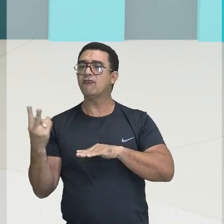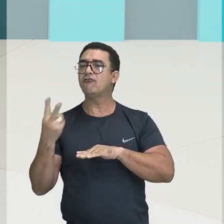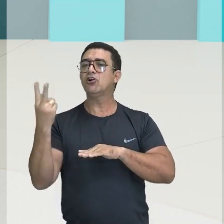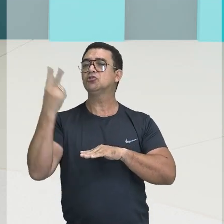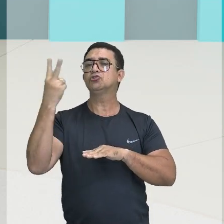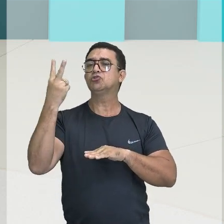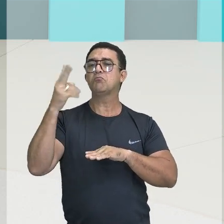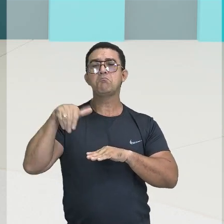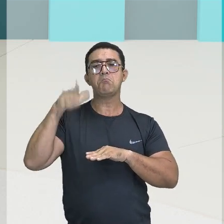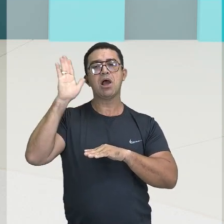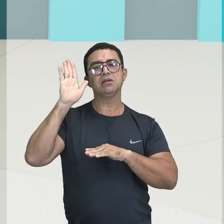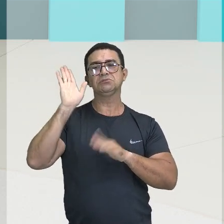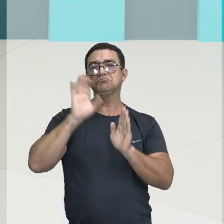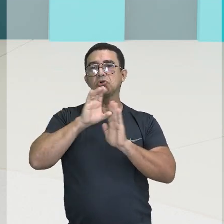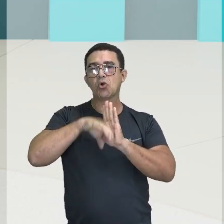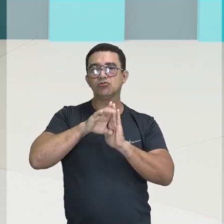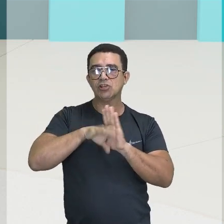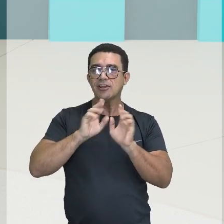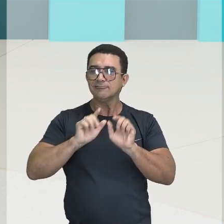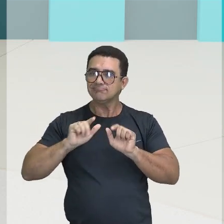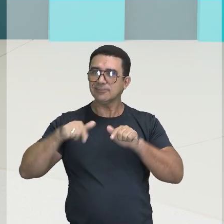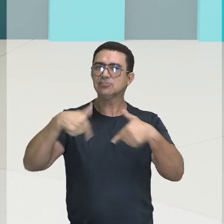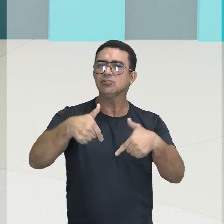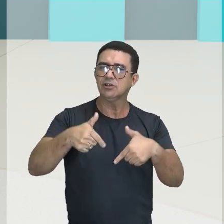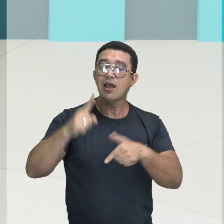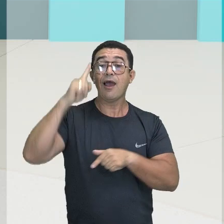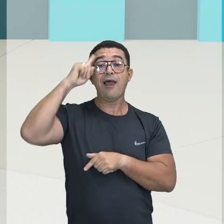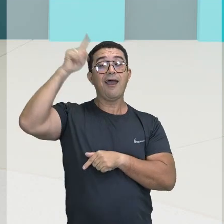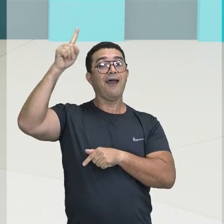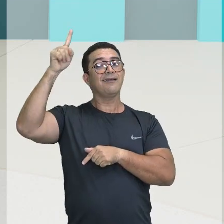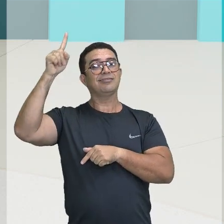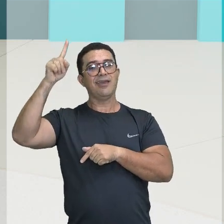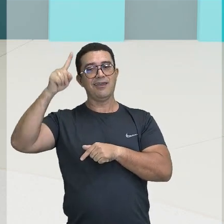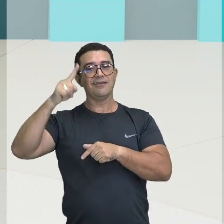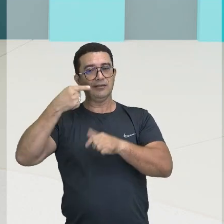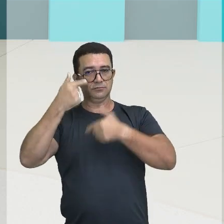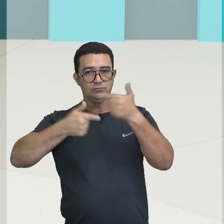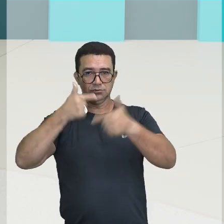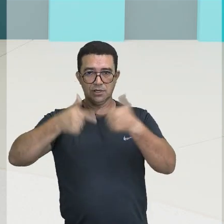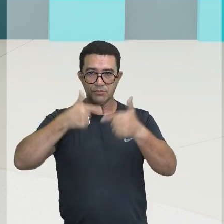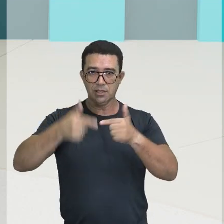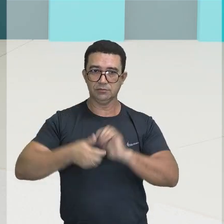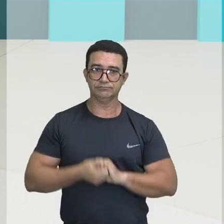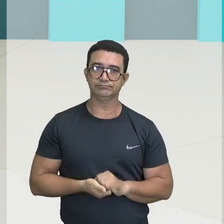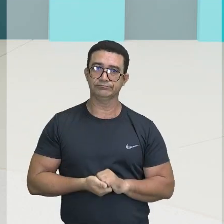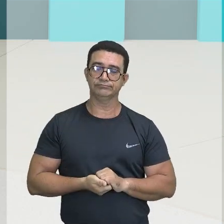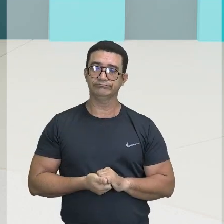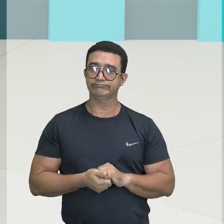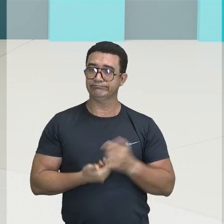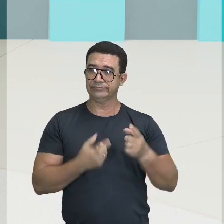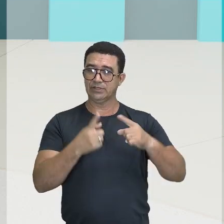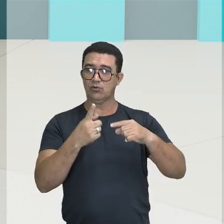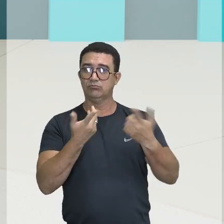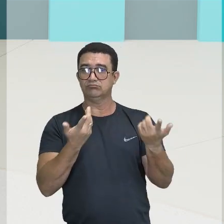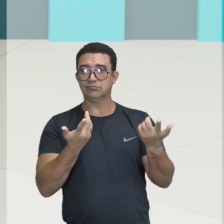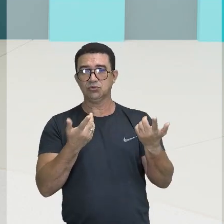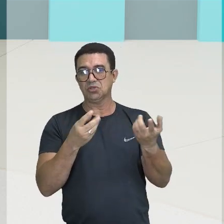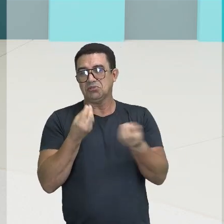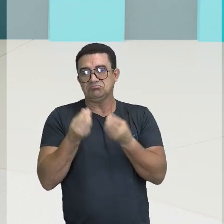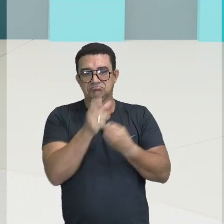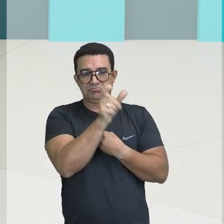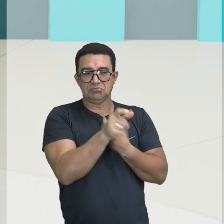o conceito, a atitude e a ideia da obra, o que necessariamente o objeto final.